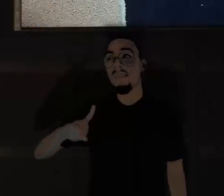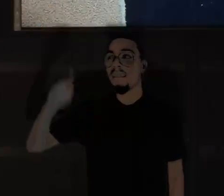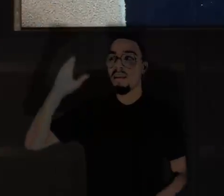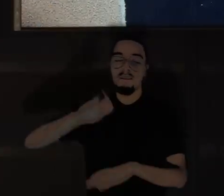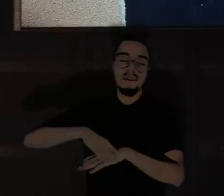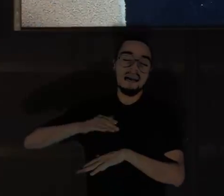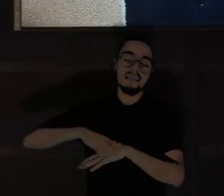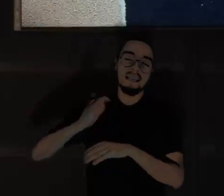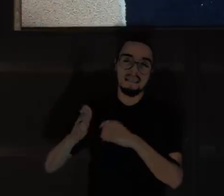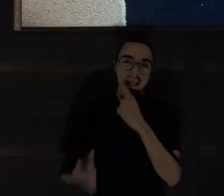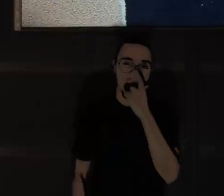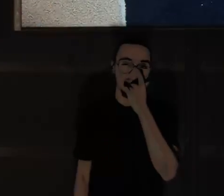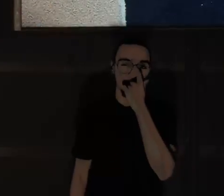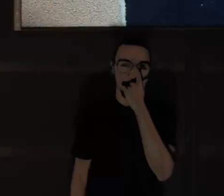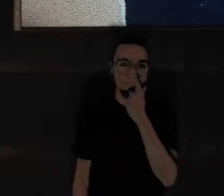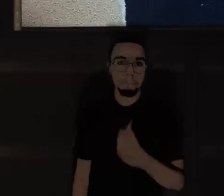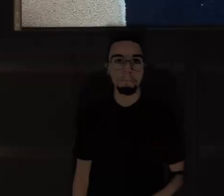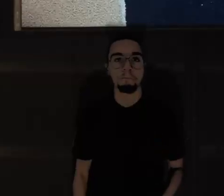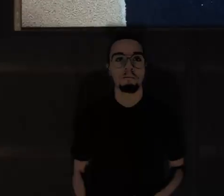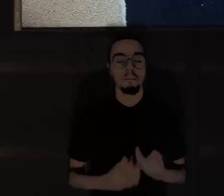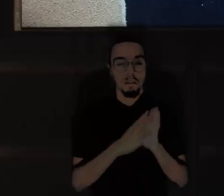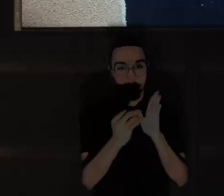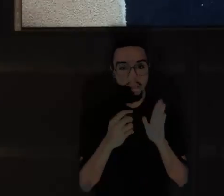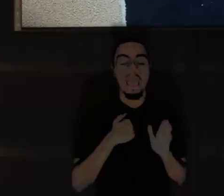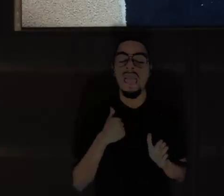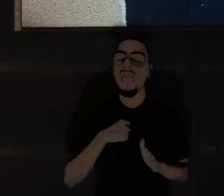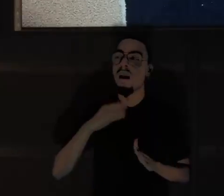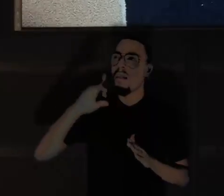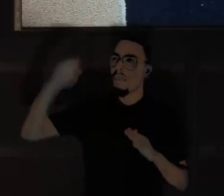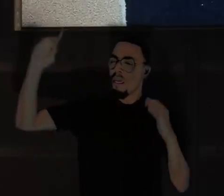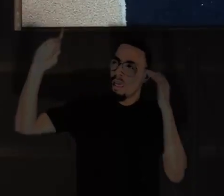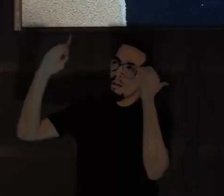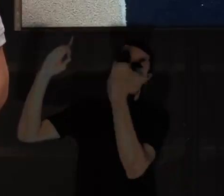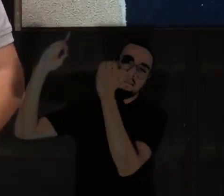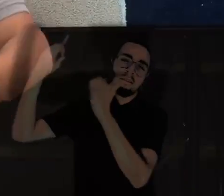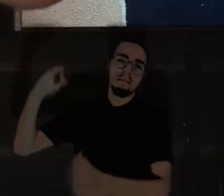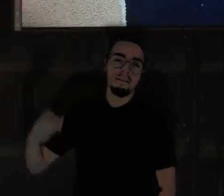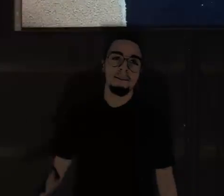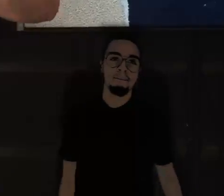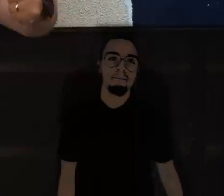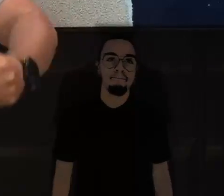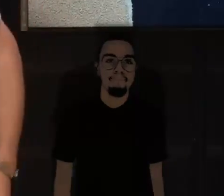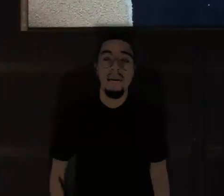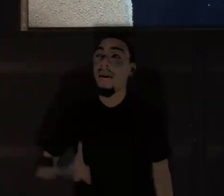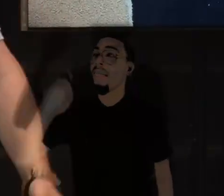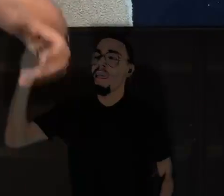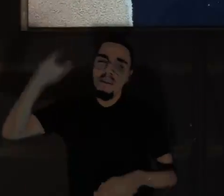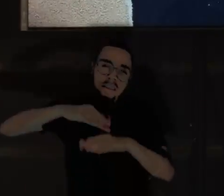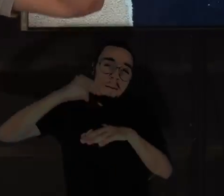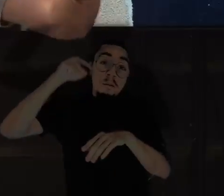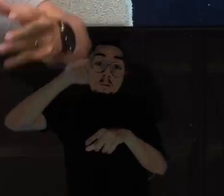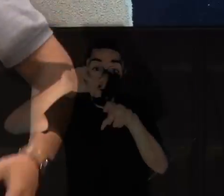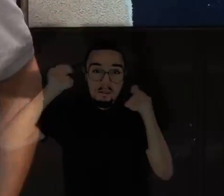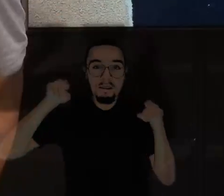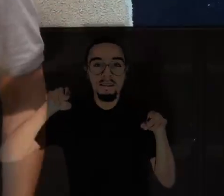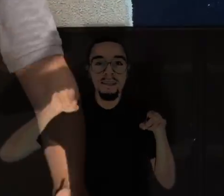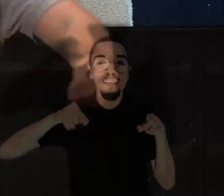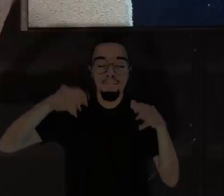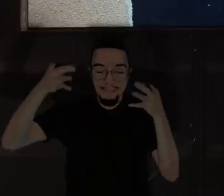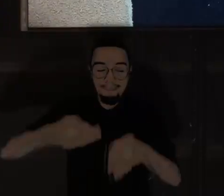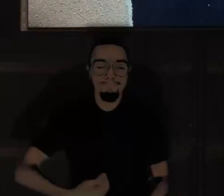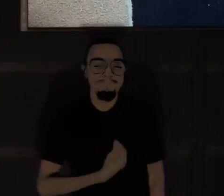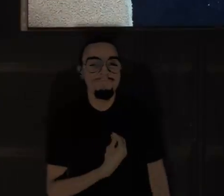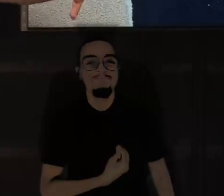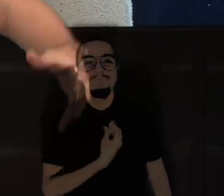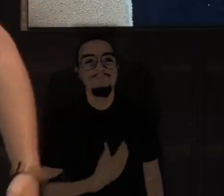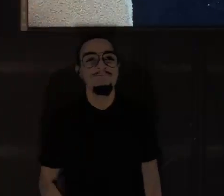Em nome de Jesus, repita comigo: eu vou viver o meu chamado. Você foi chamado para Deus, você foi chamado para dar certo, você